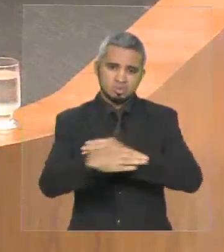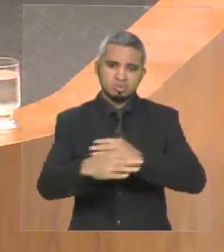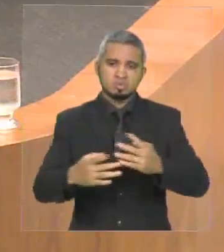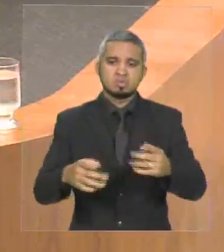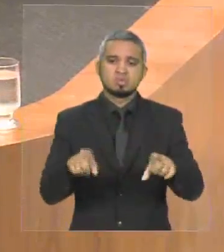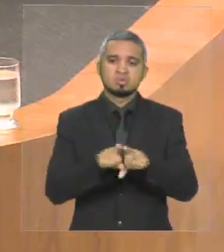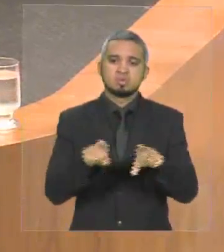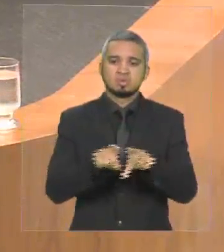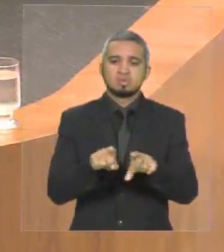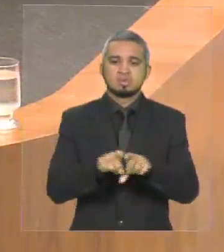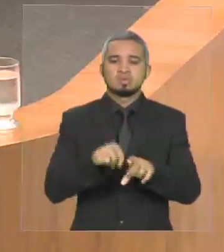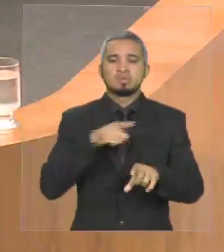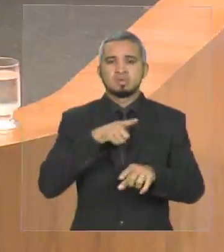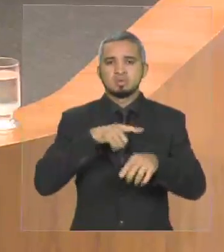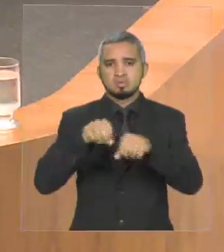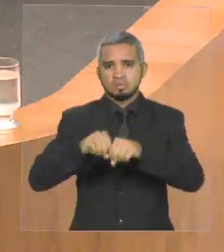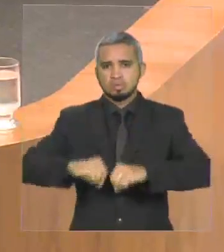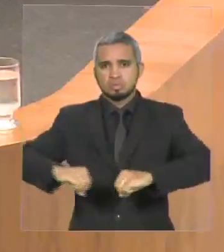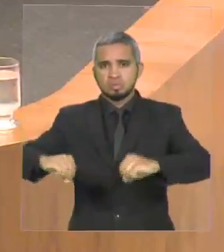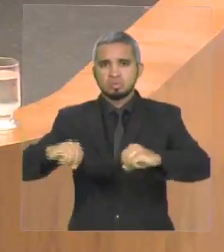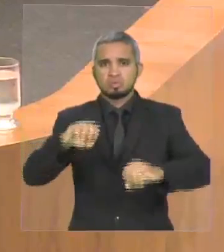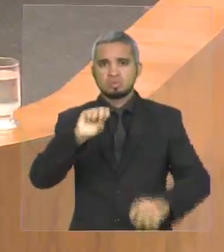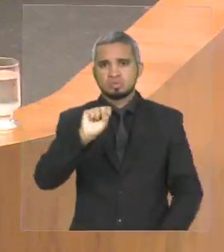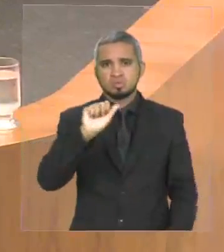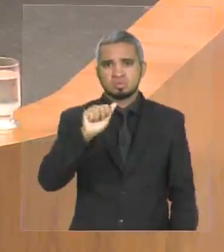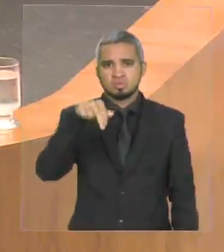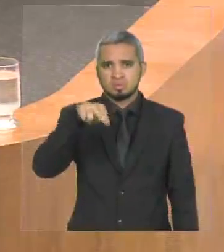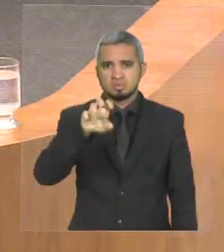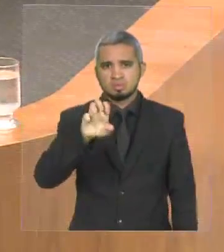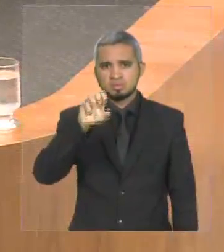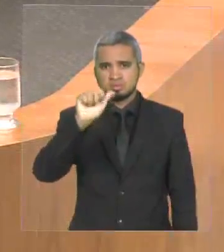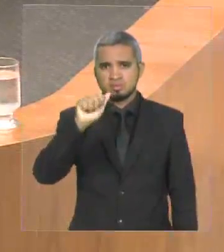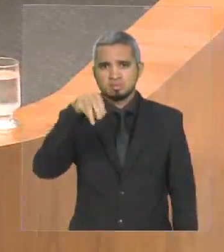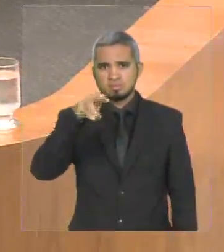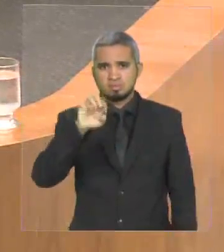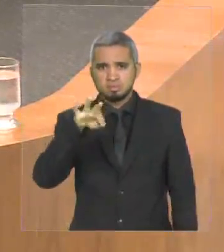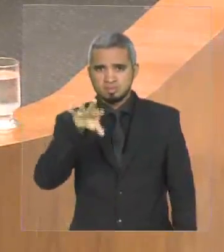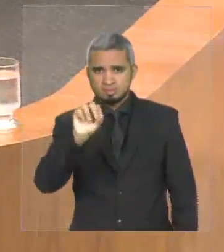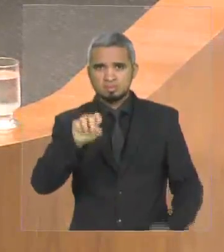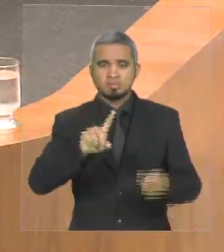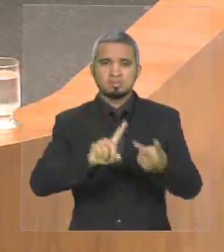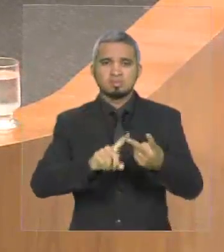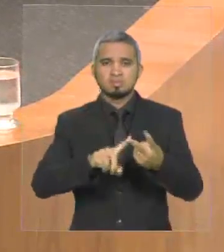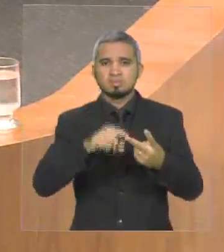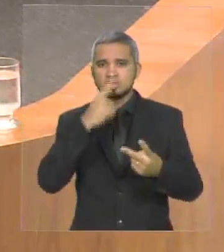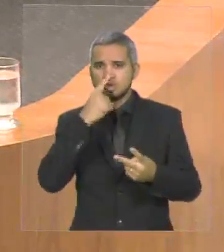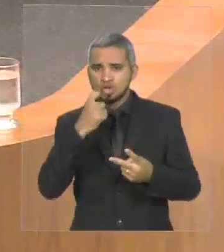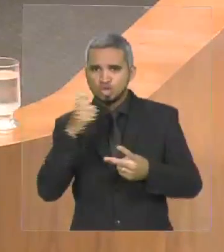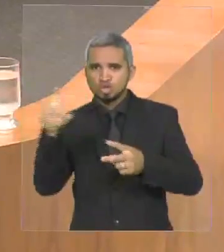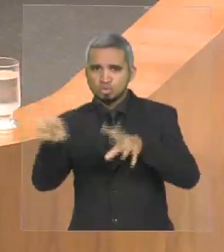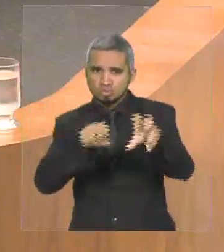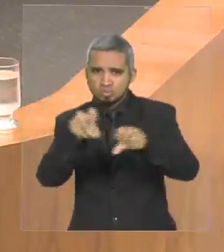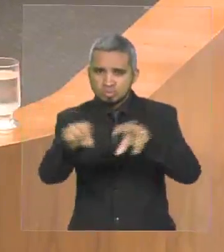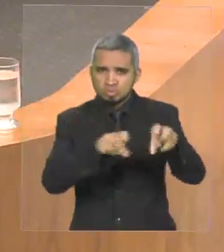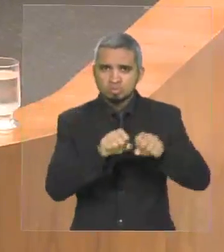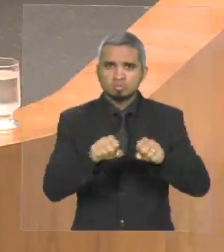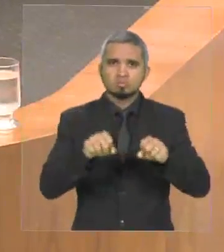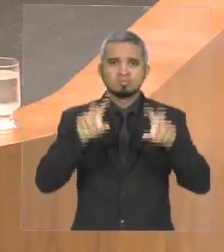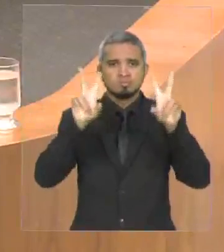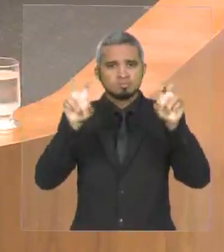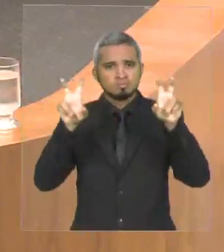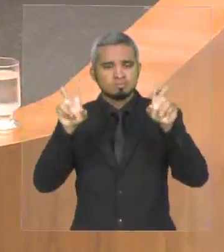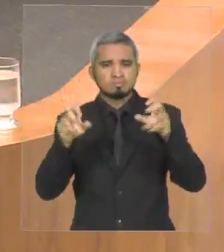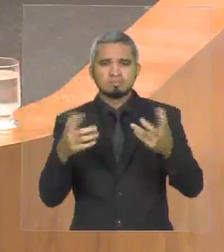do saneamento, a questão da coleta de lixo, a questão da segurança pública. São muitos temas, o